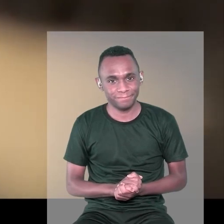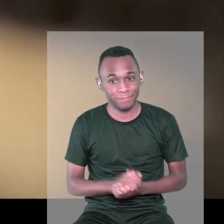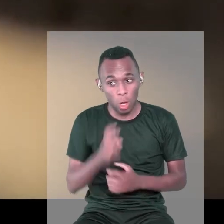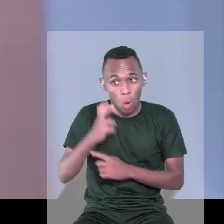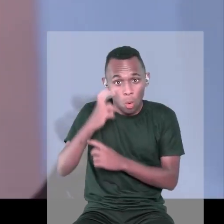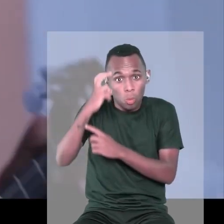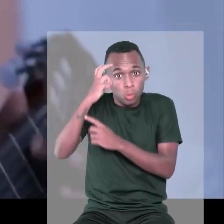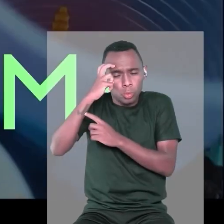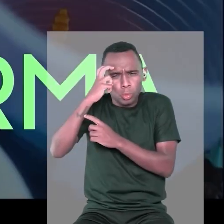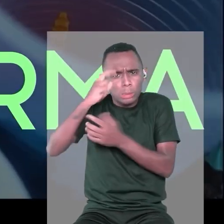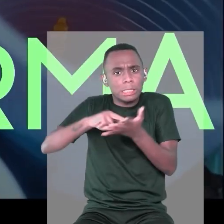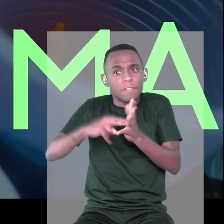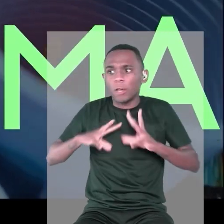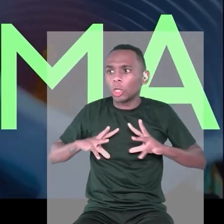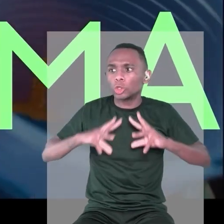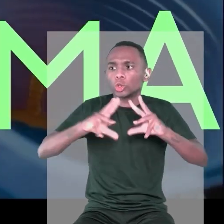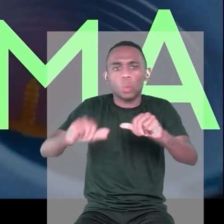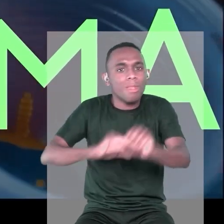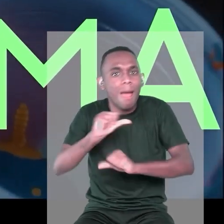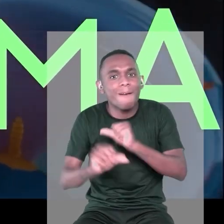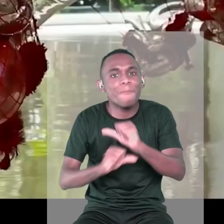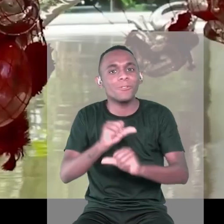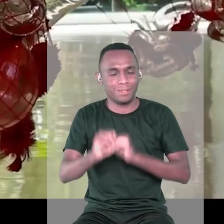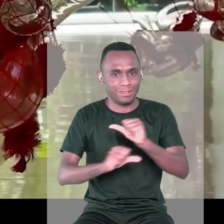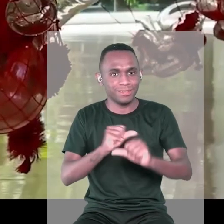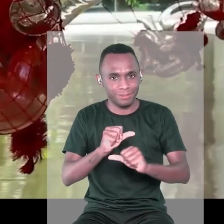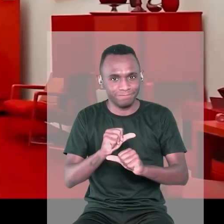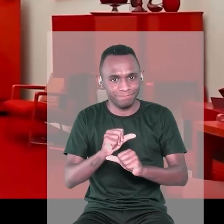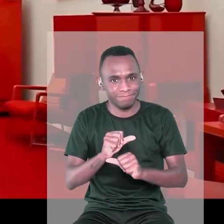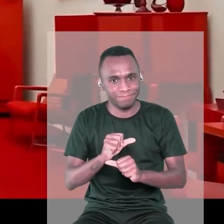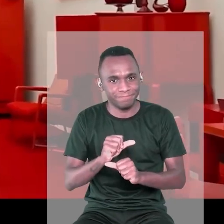A cultura é tudo aquilo que transforma.